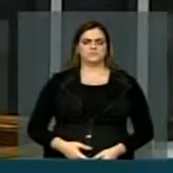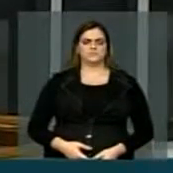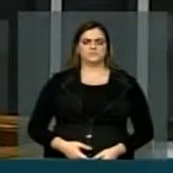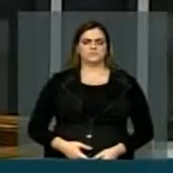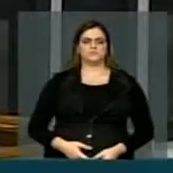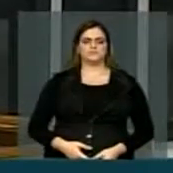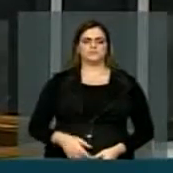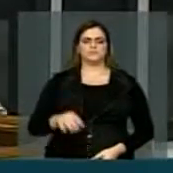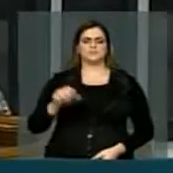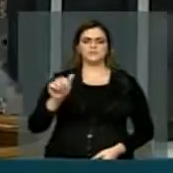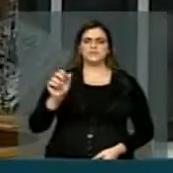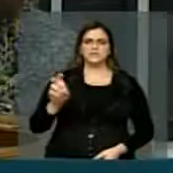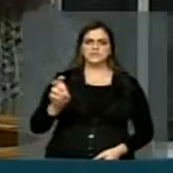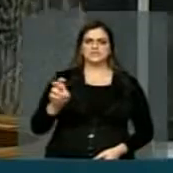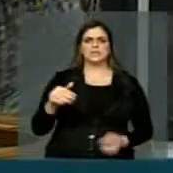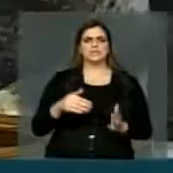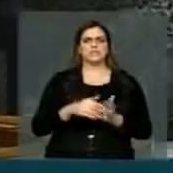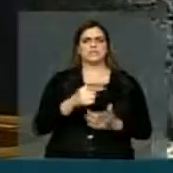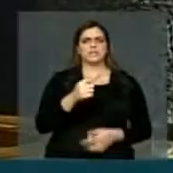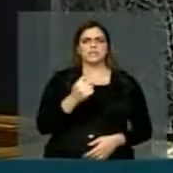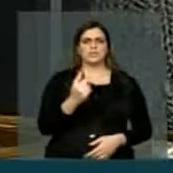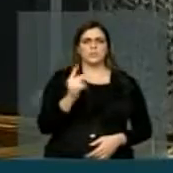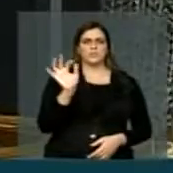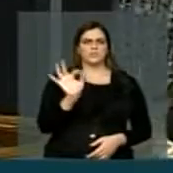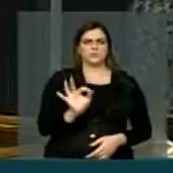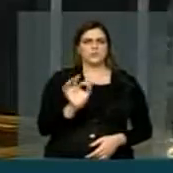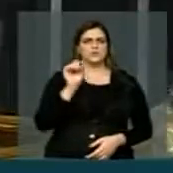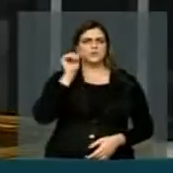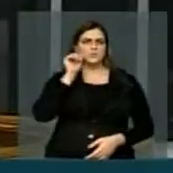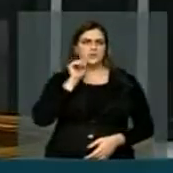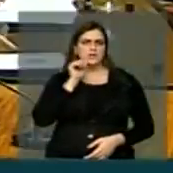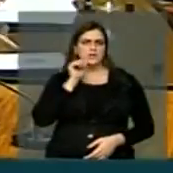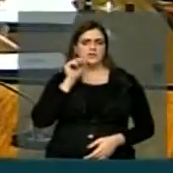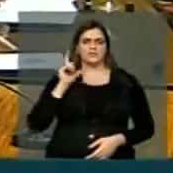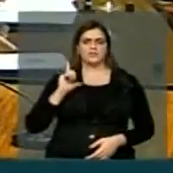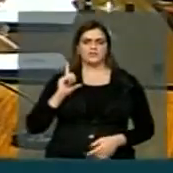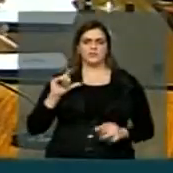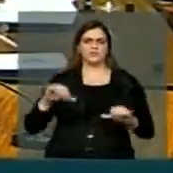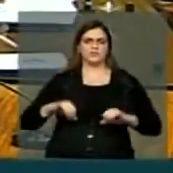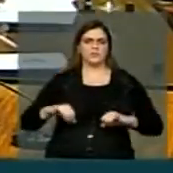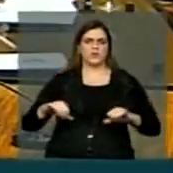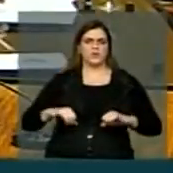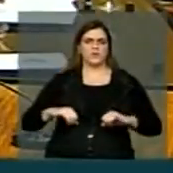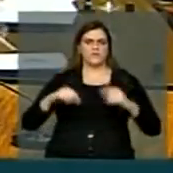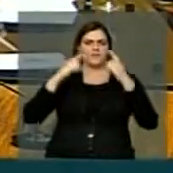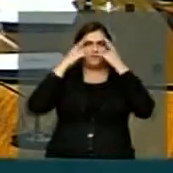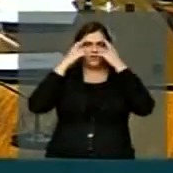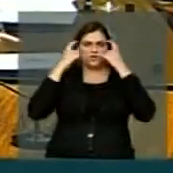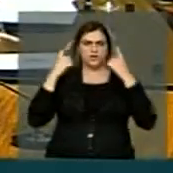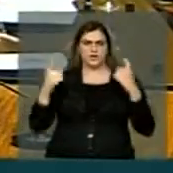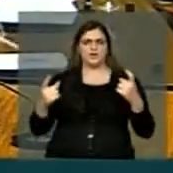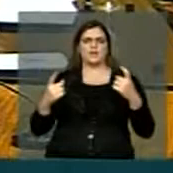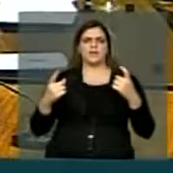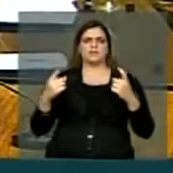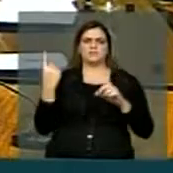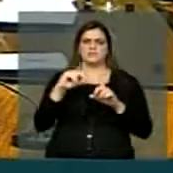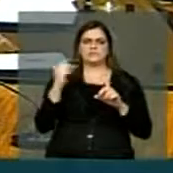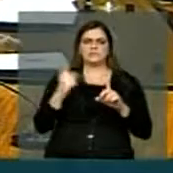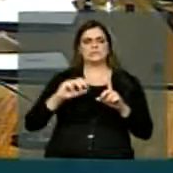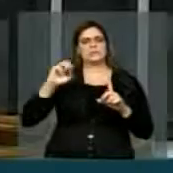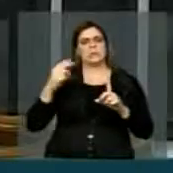de 15 a 71% das mulheres sofrem violência física e